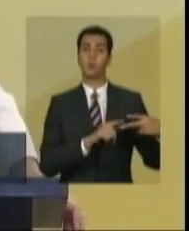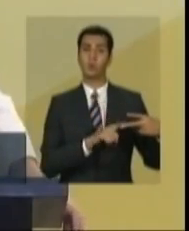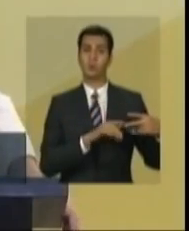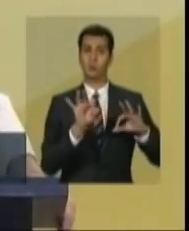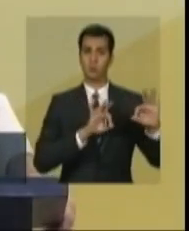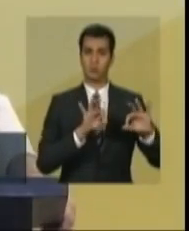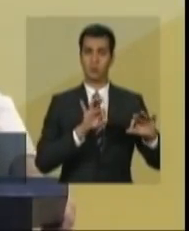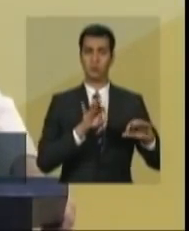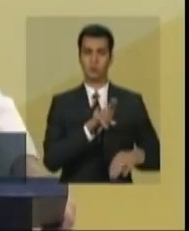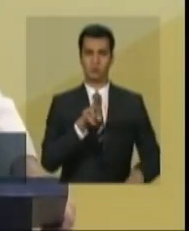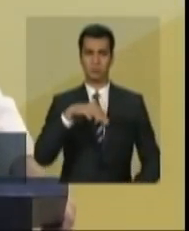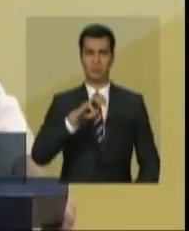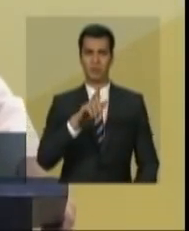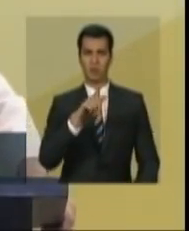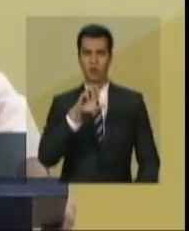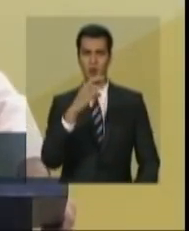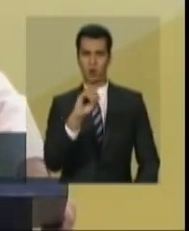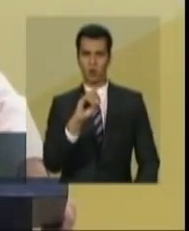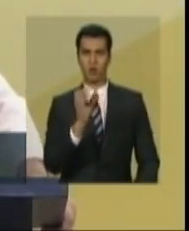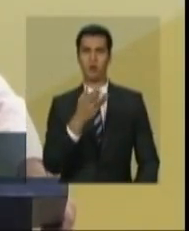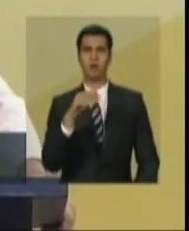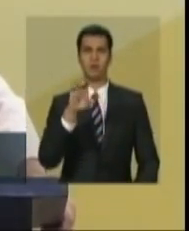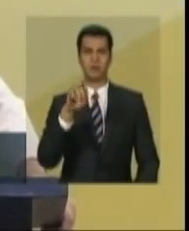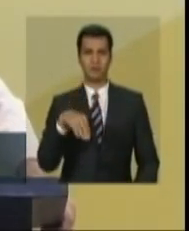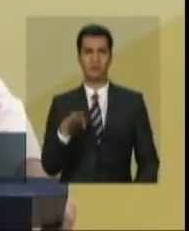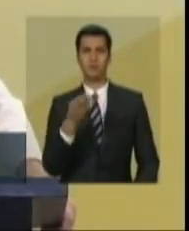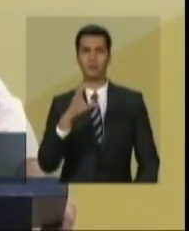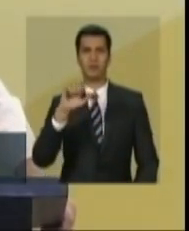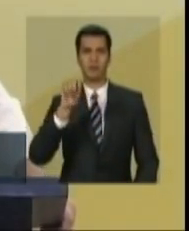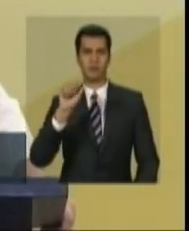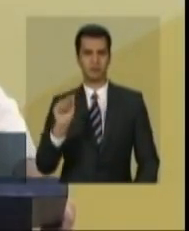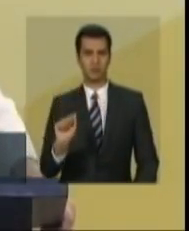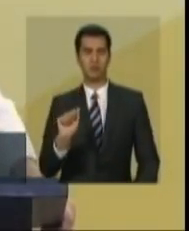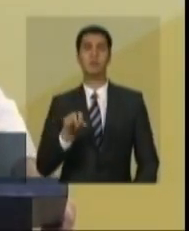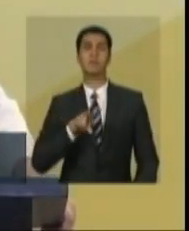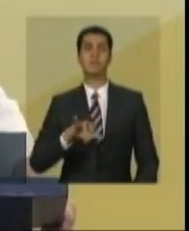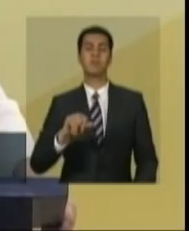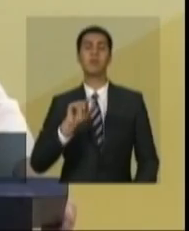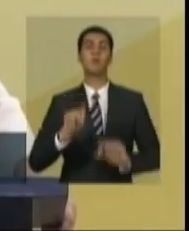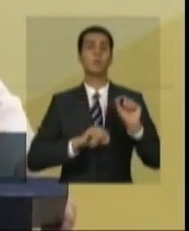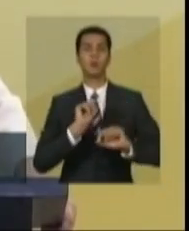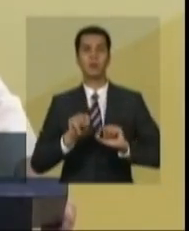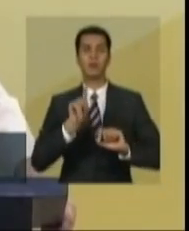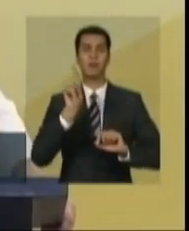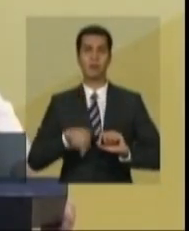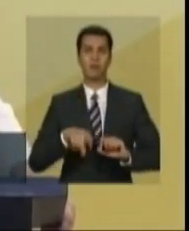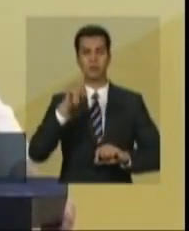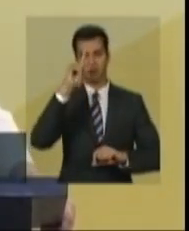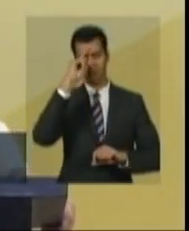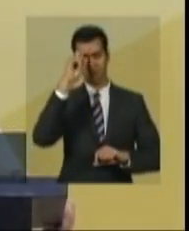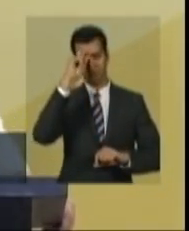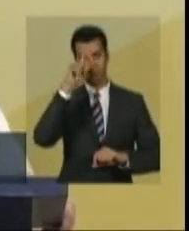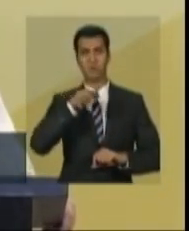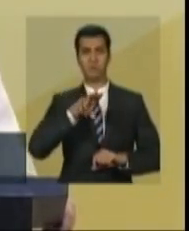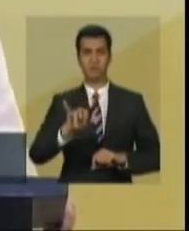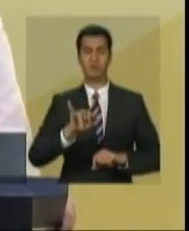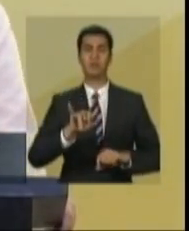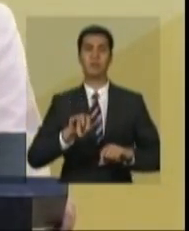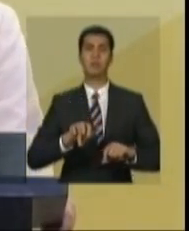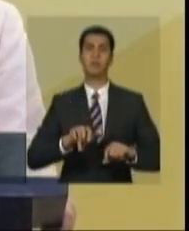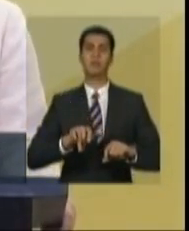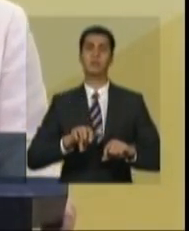de tratamento médico domiciliar que será implantado gradativamente em todo o